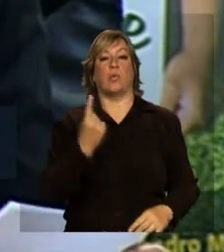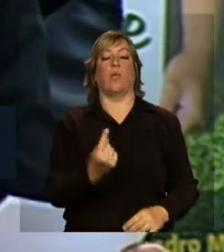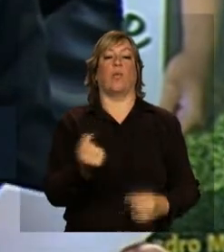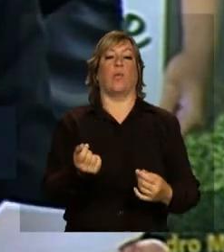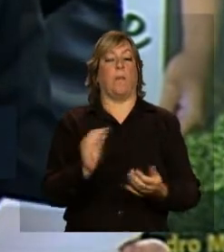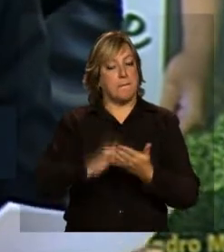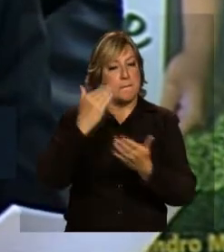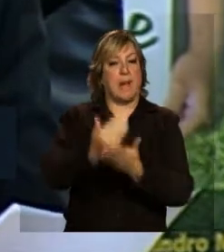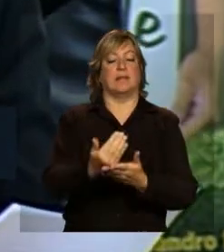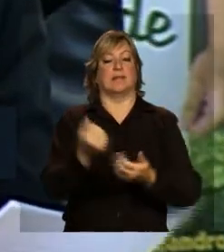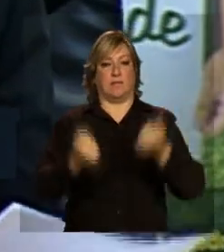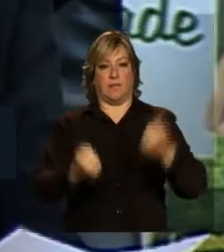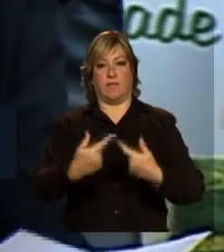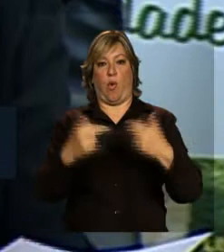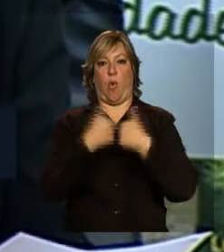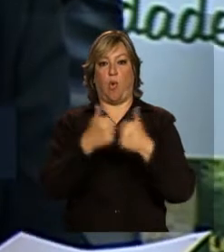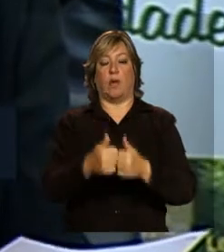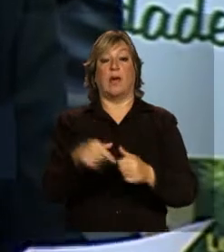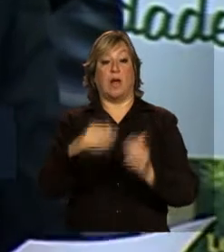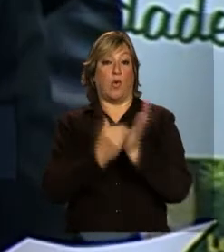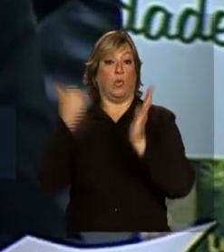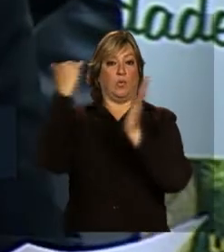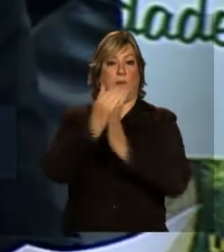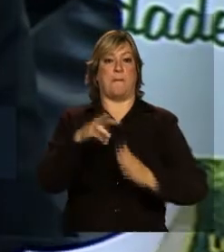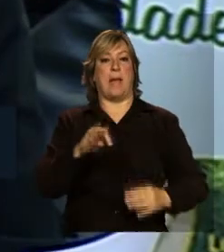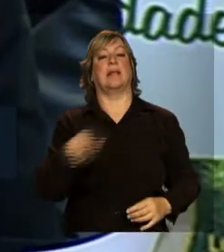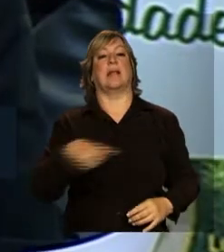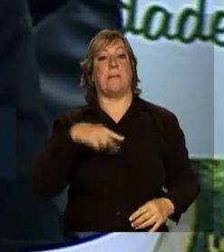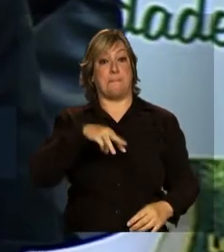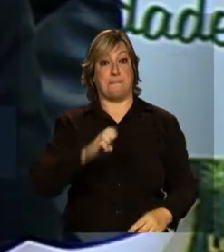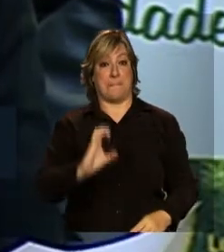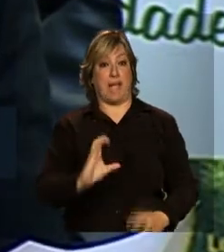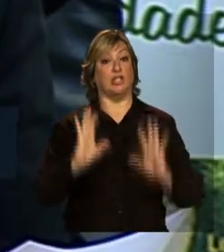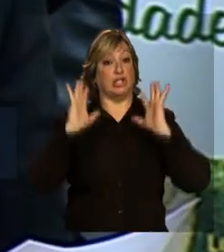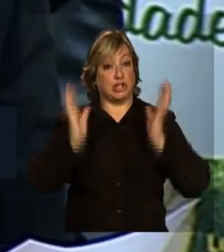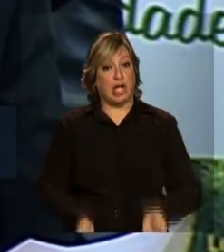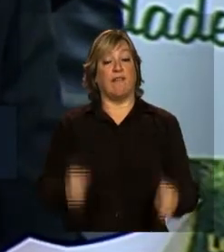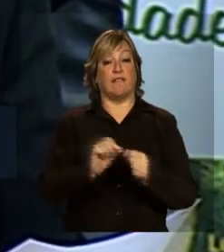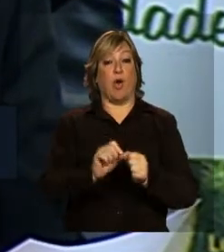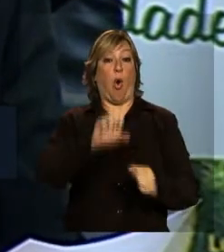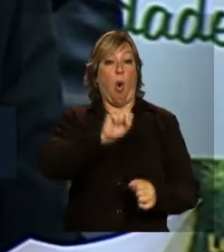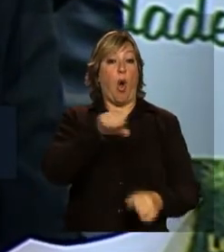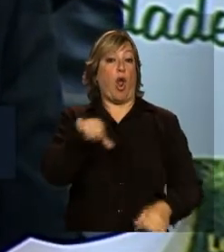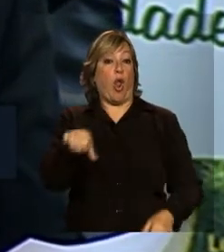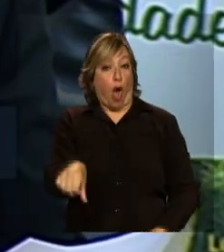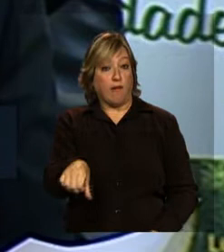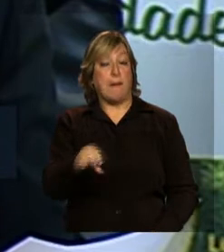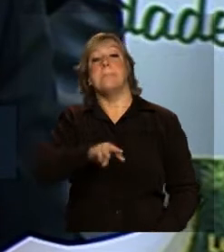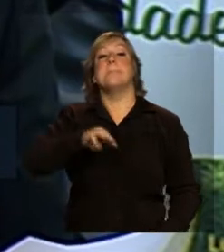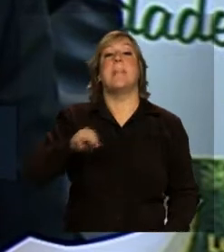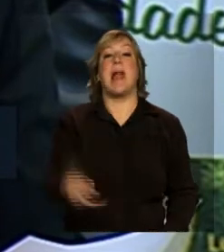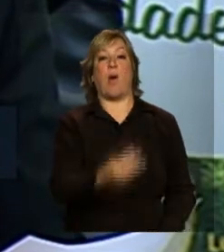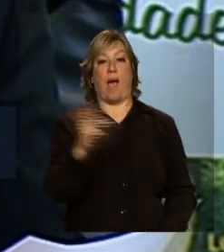número, portanto, ultrapassou a meta e o Ministério da Educação já empenhou 89 milhões